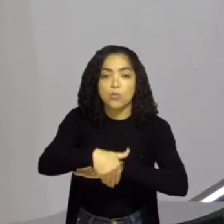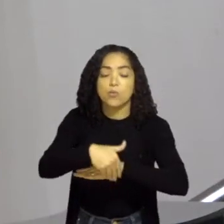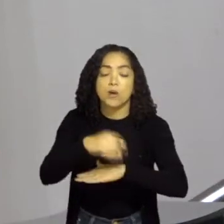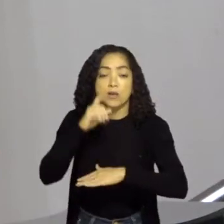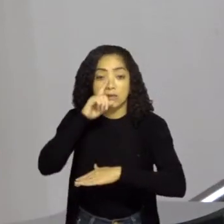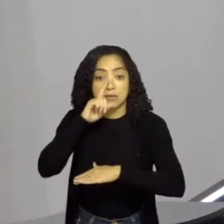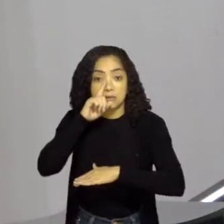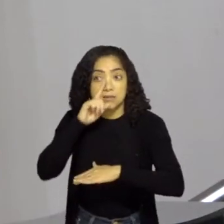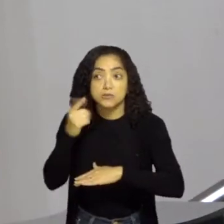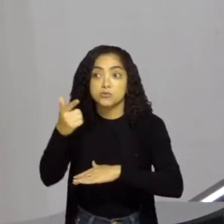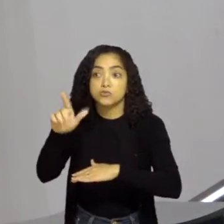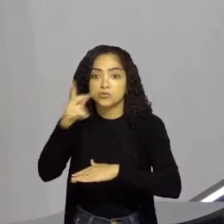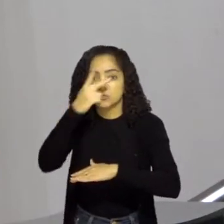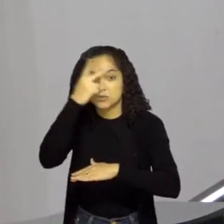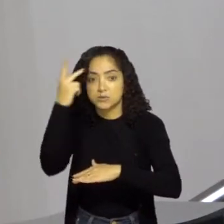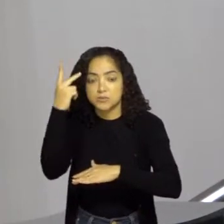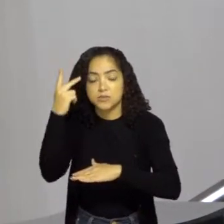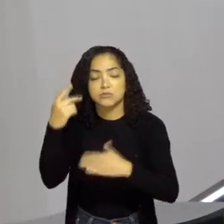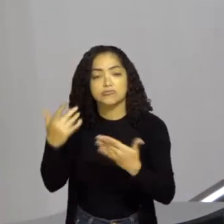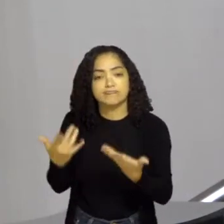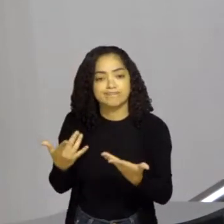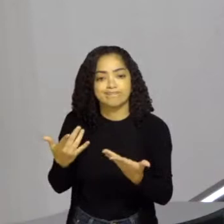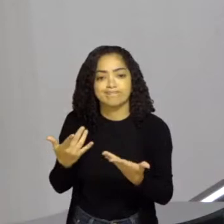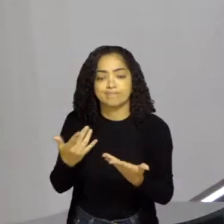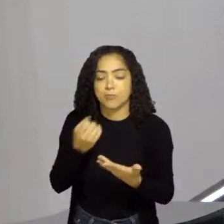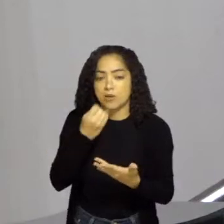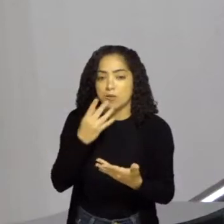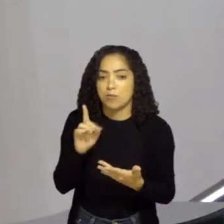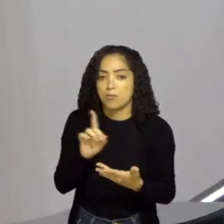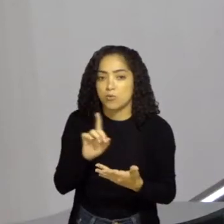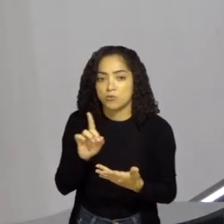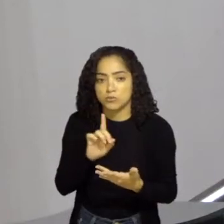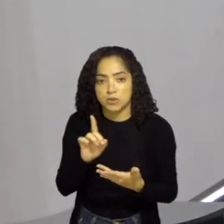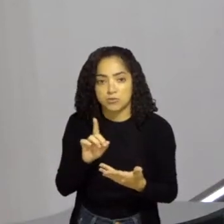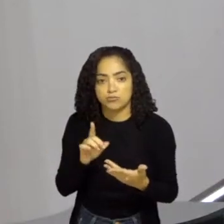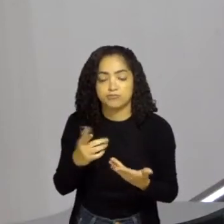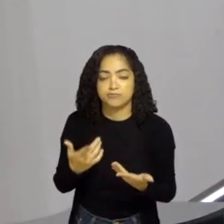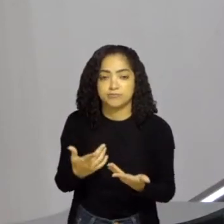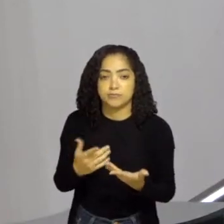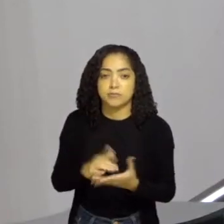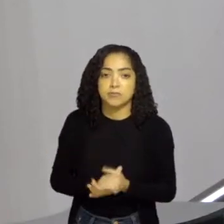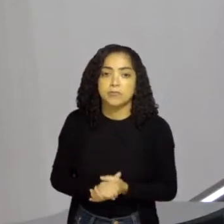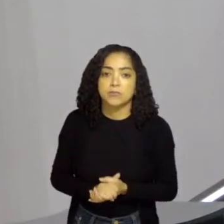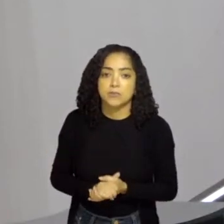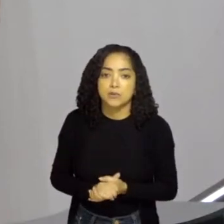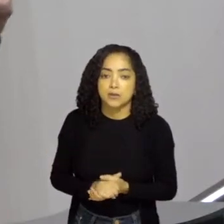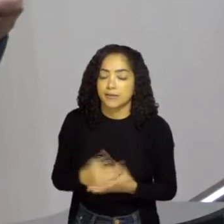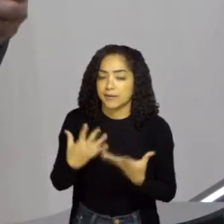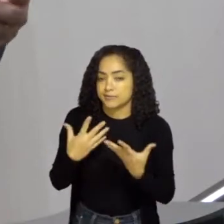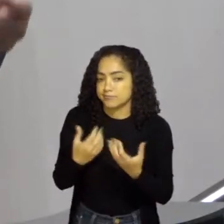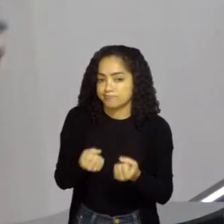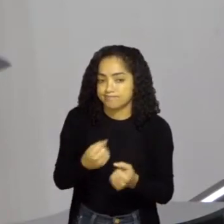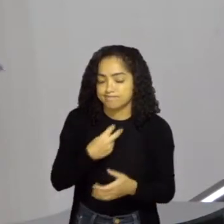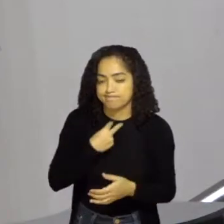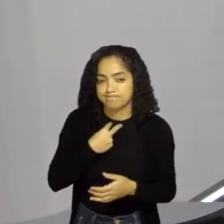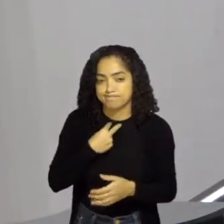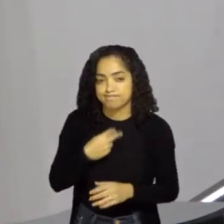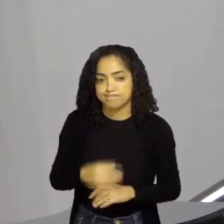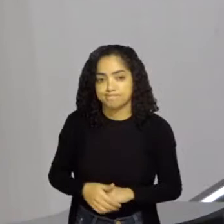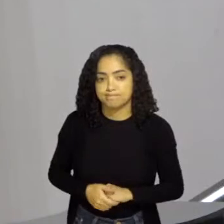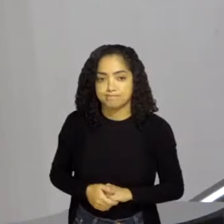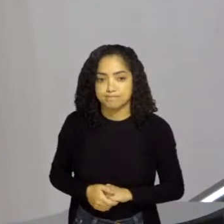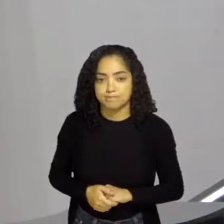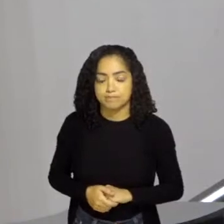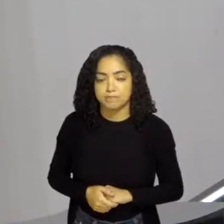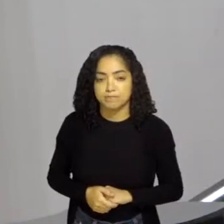em risco as pessoas, não é possível nós admitirmos isso.